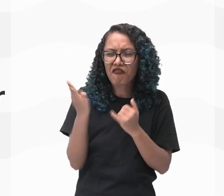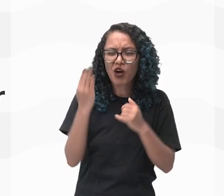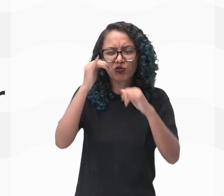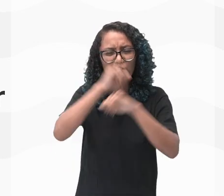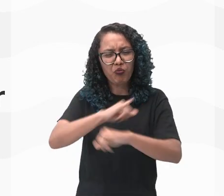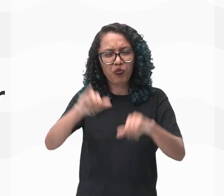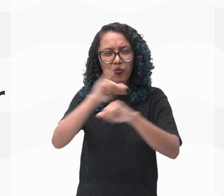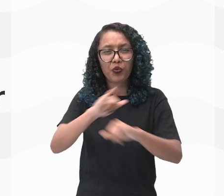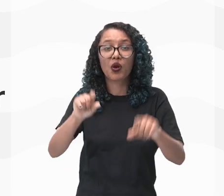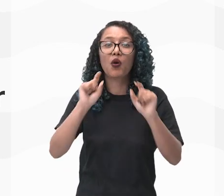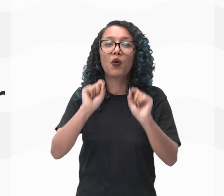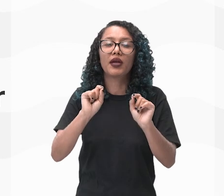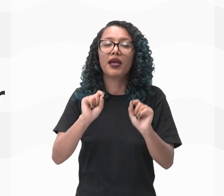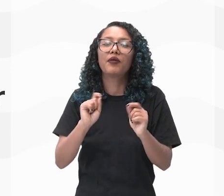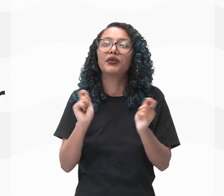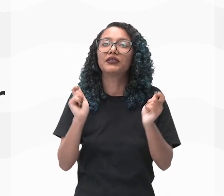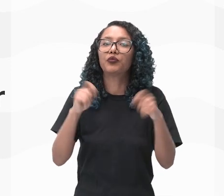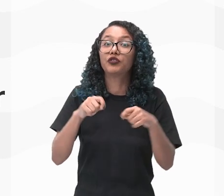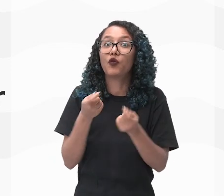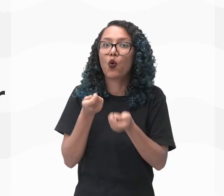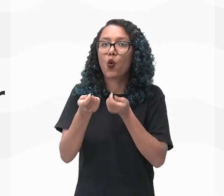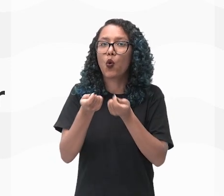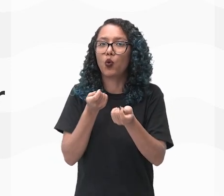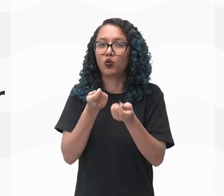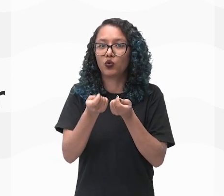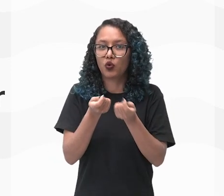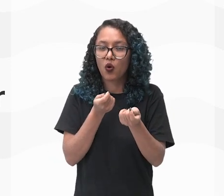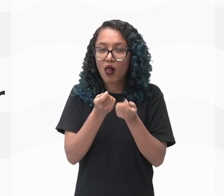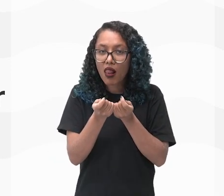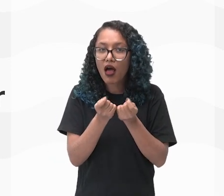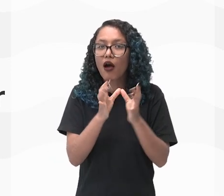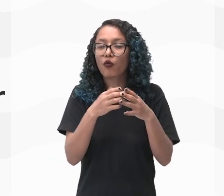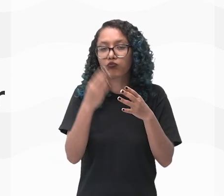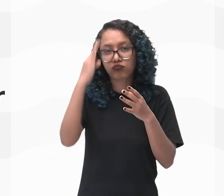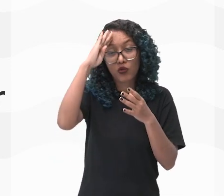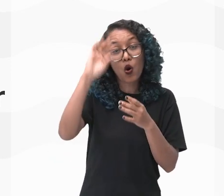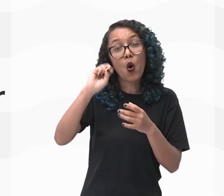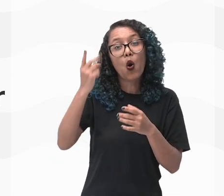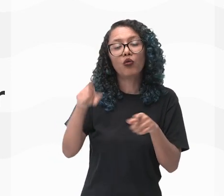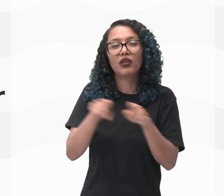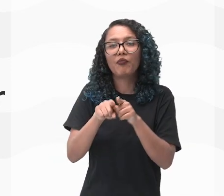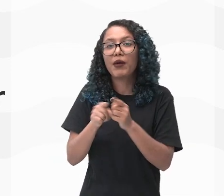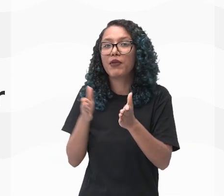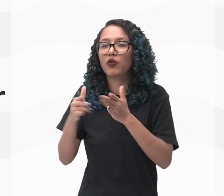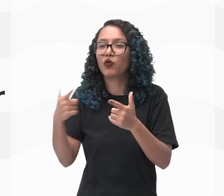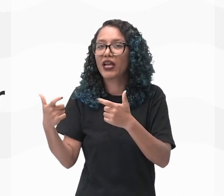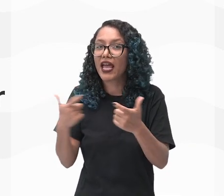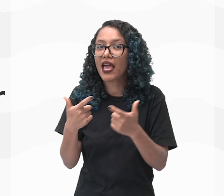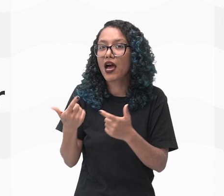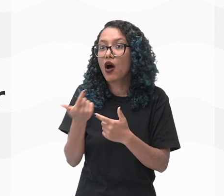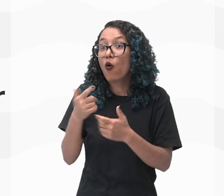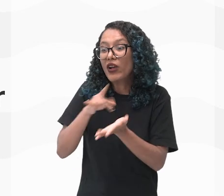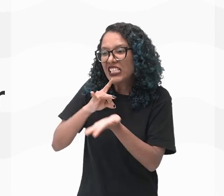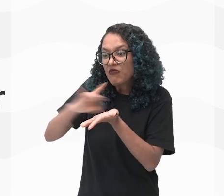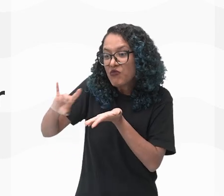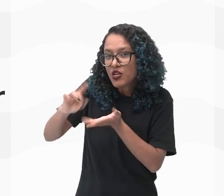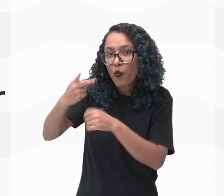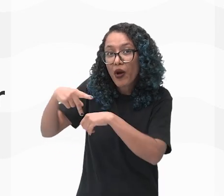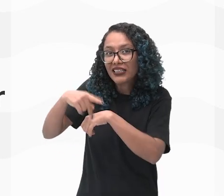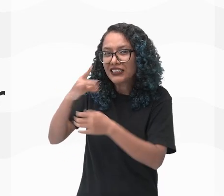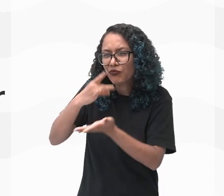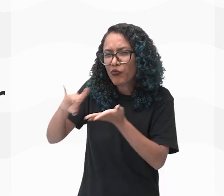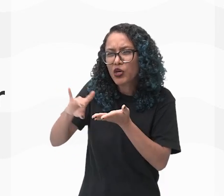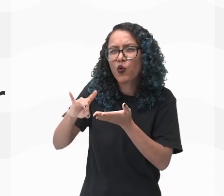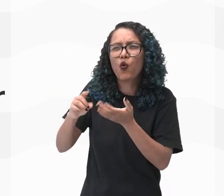século XXI, as fake news ganharam uma nova dimensão com a popularização das